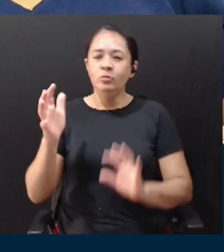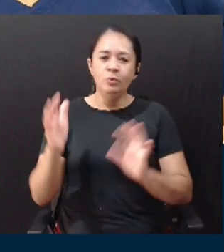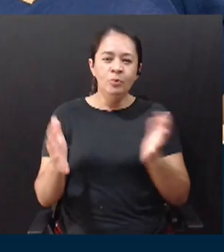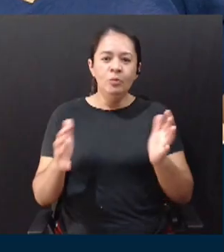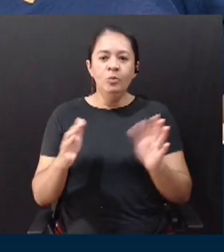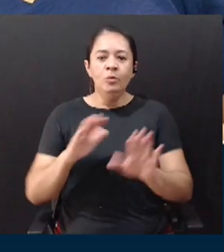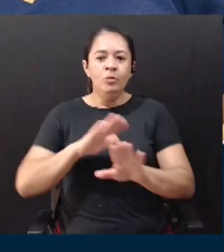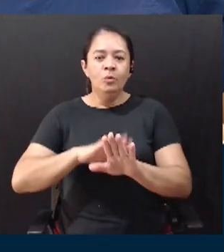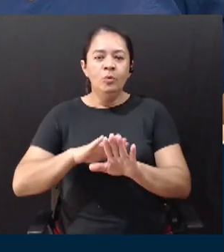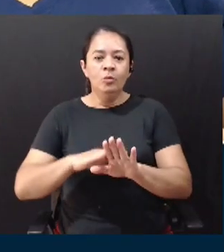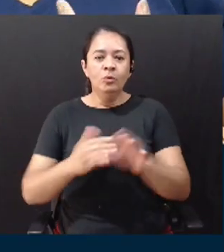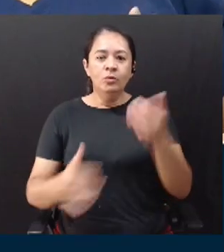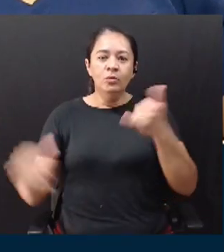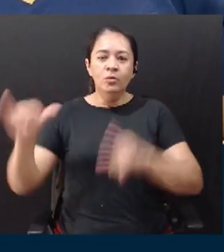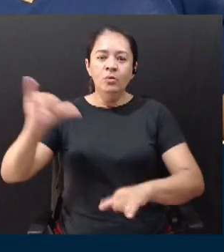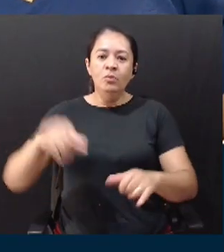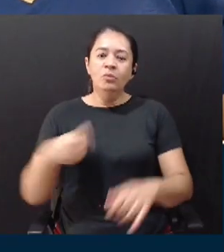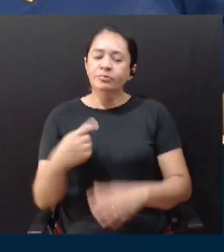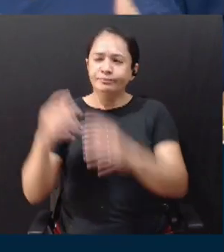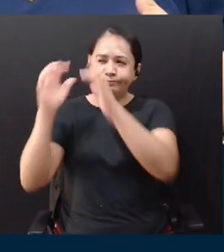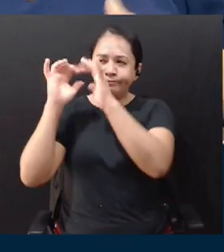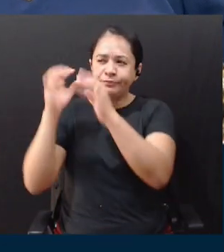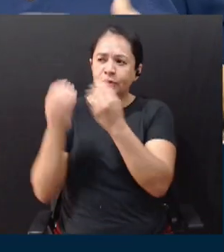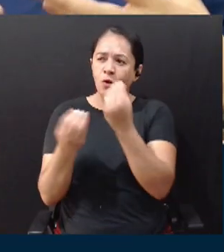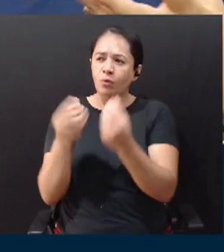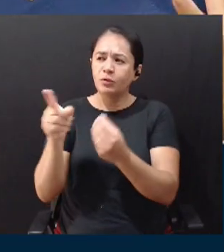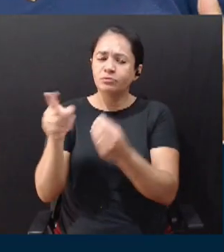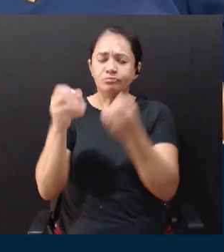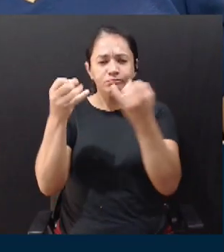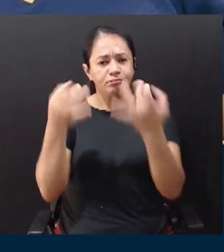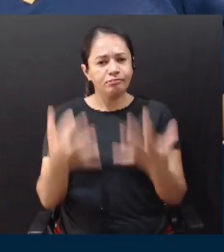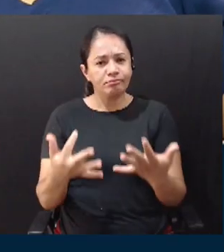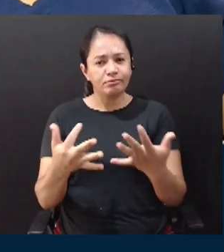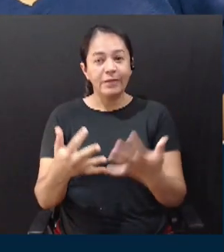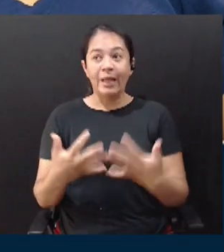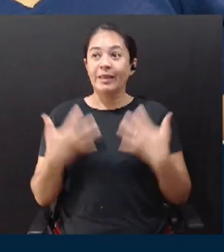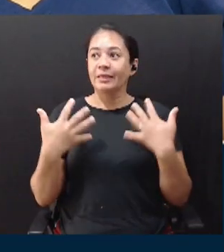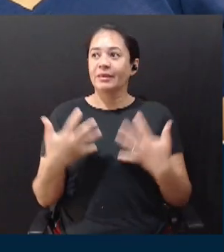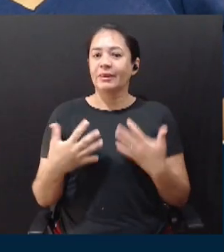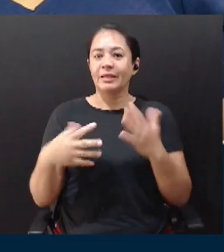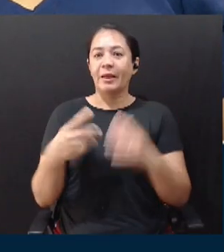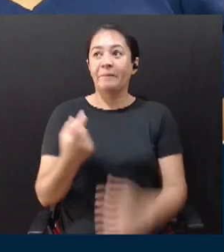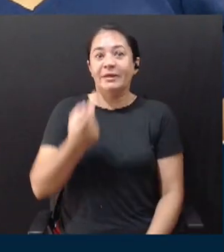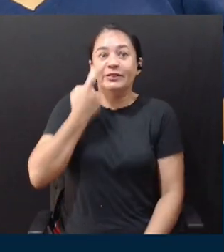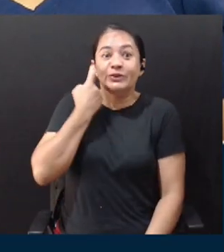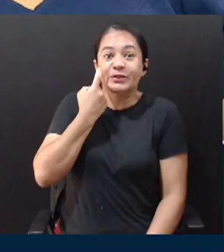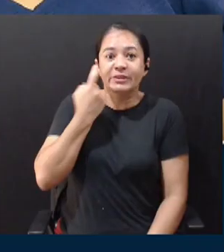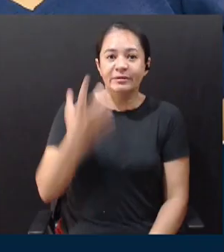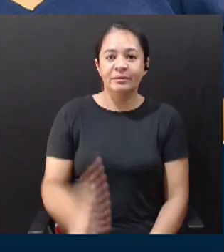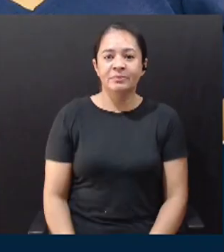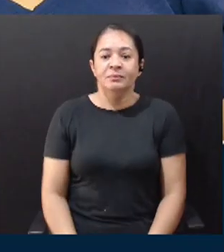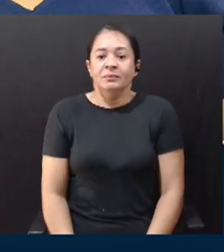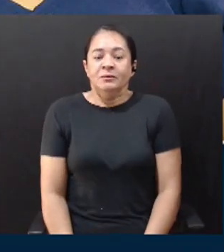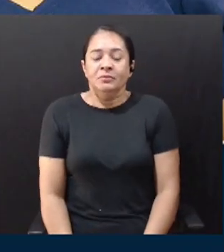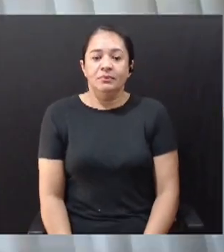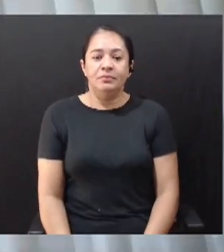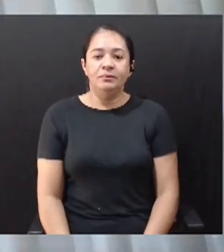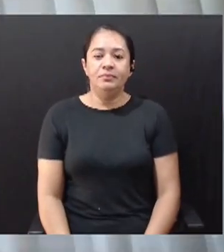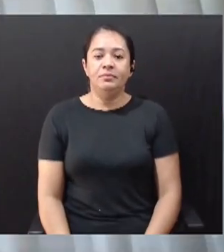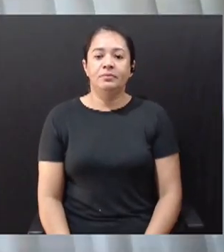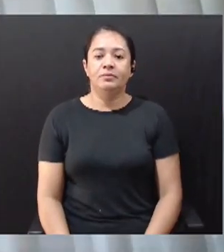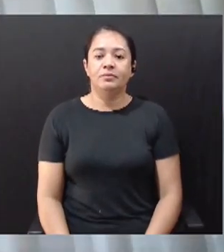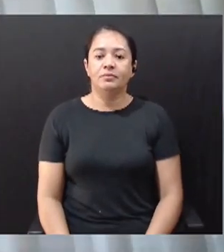no nosso cérebro? Como que você explica essa alegria do sextamos? Bom, eu vou fazer uma